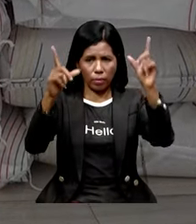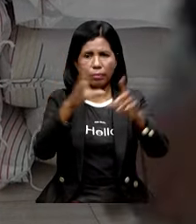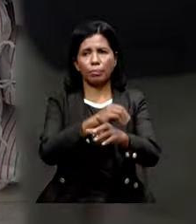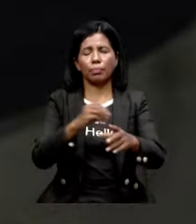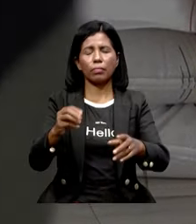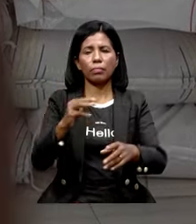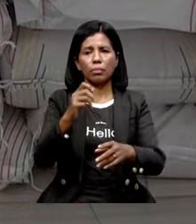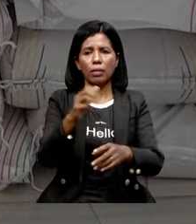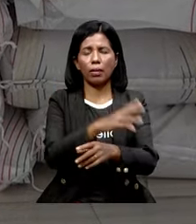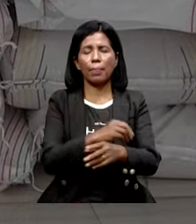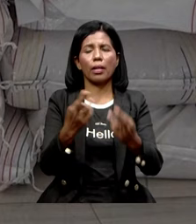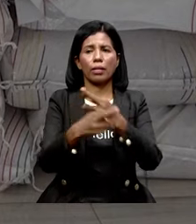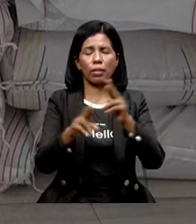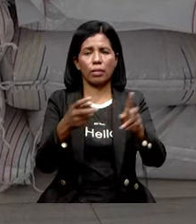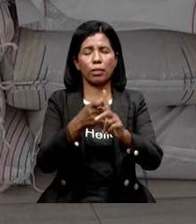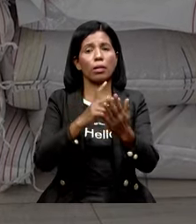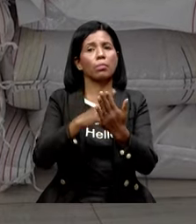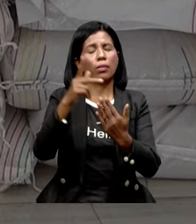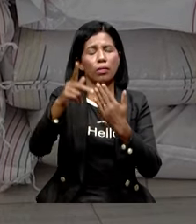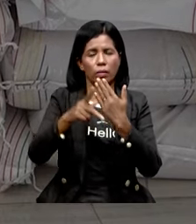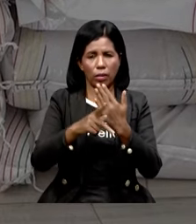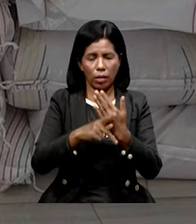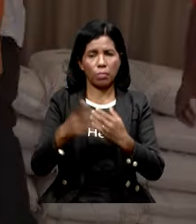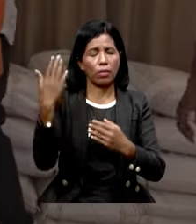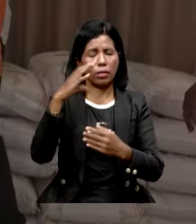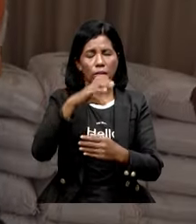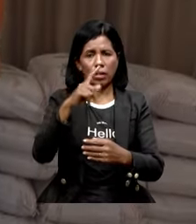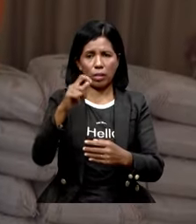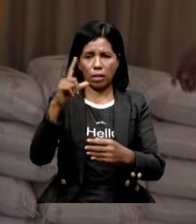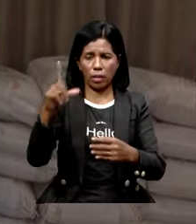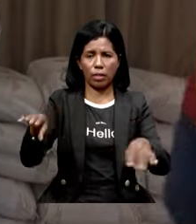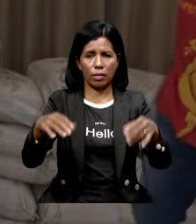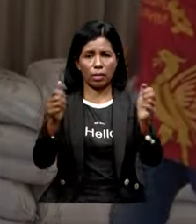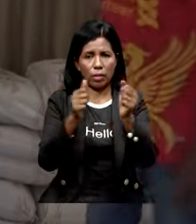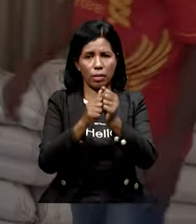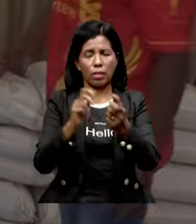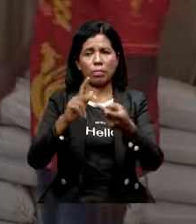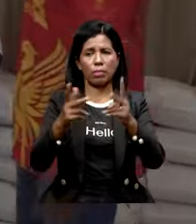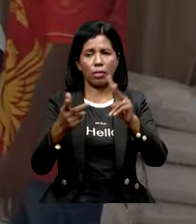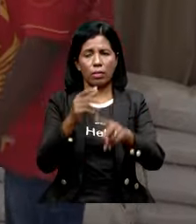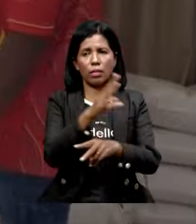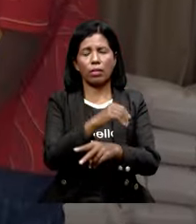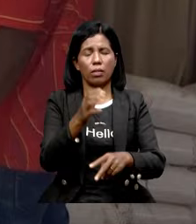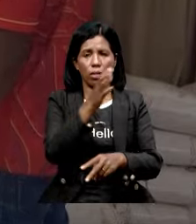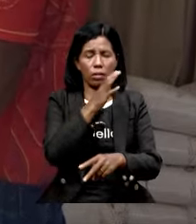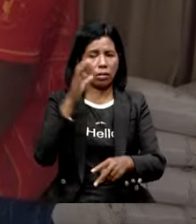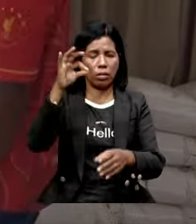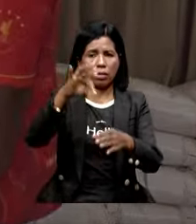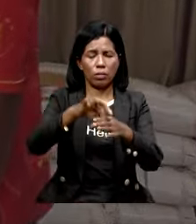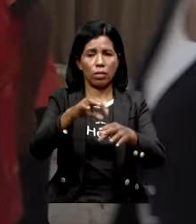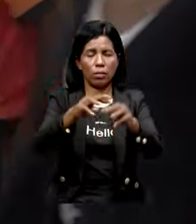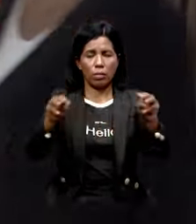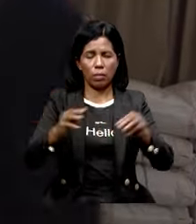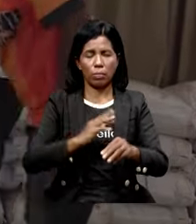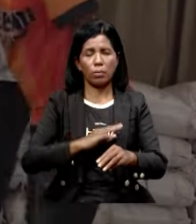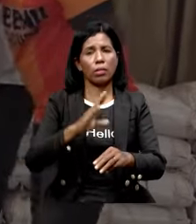Manabotne, resultado husi programa de Moplot nebe antes ne, se sitele serviço muito co parceiro no agricultor Sira, cuida em município